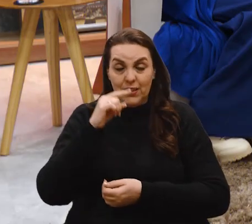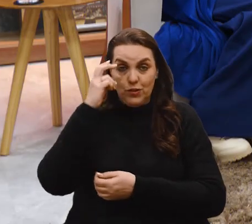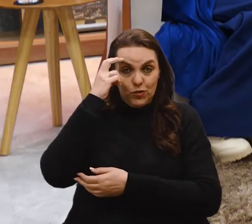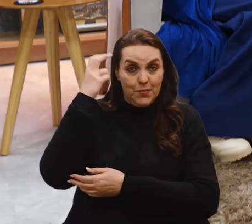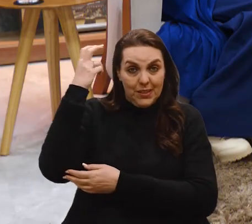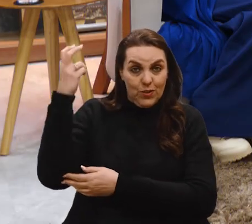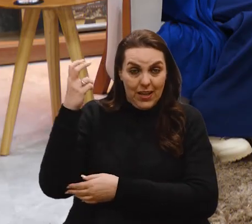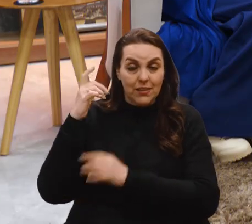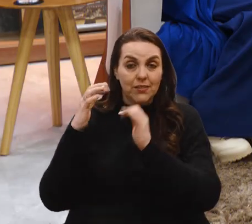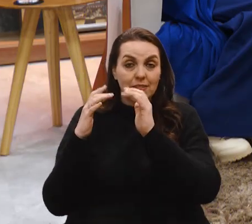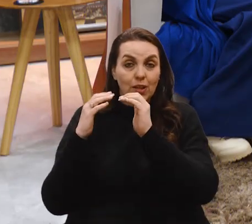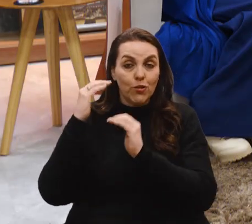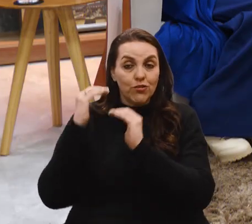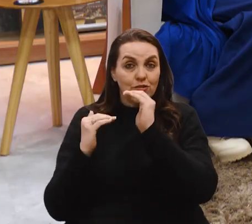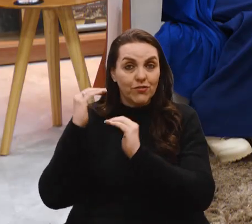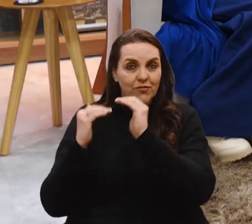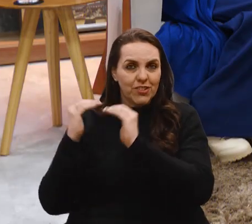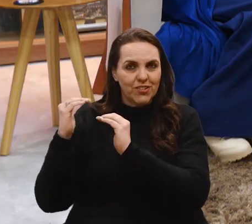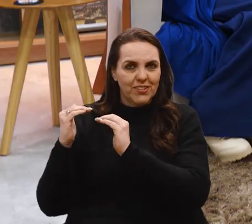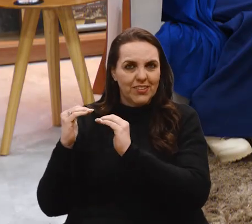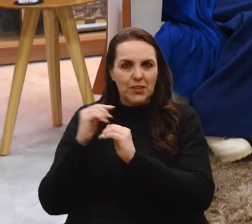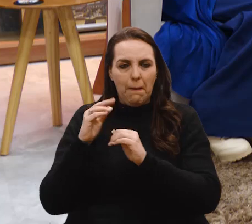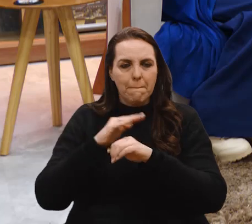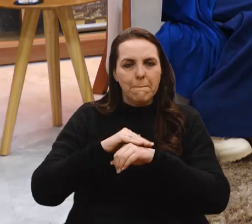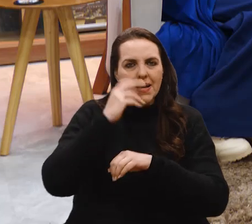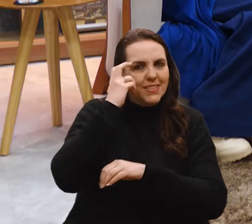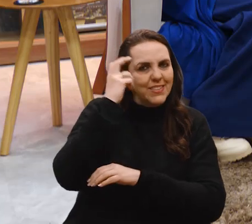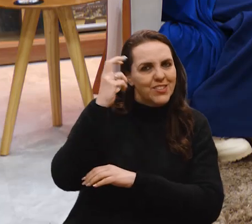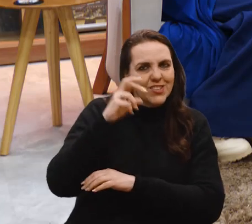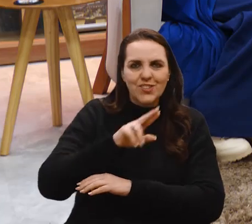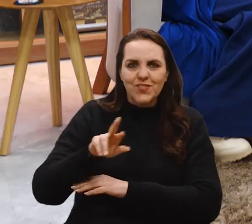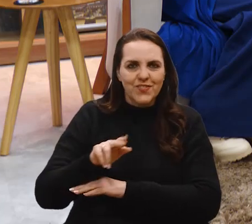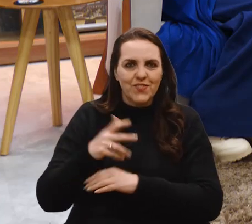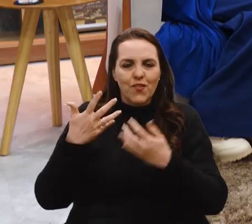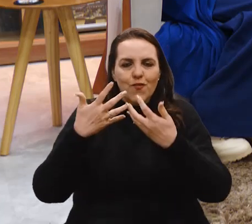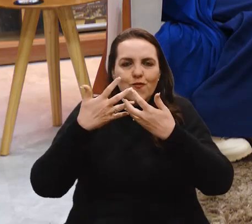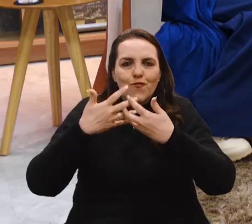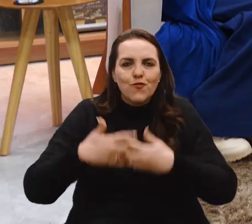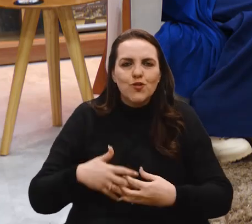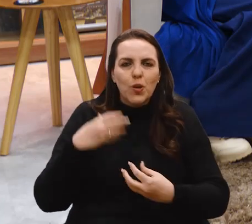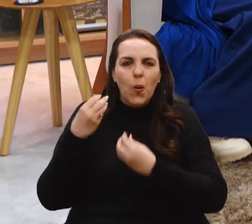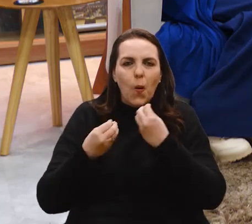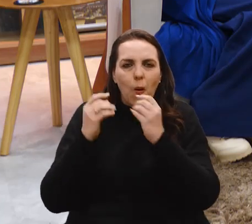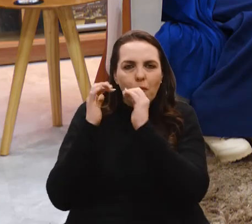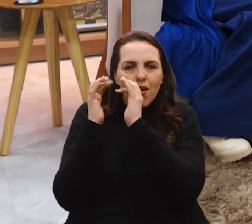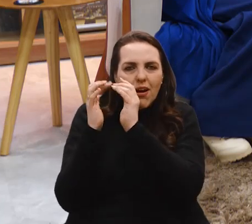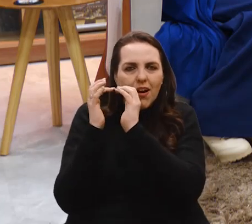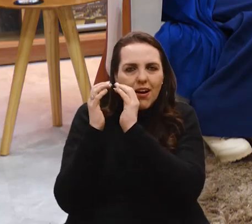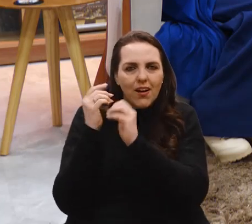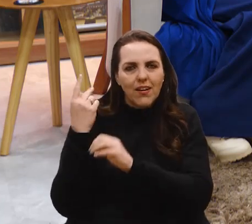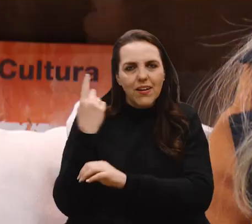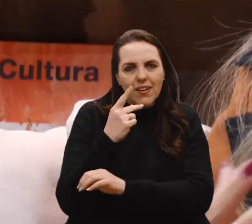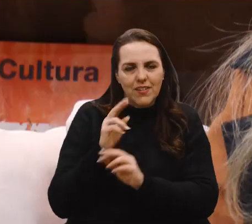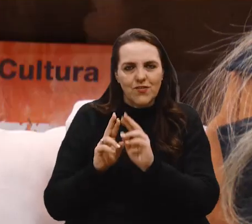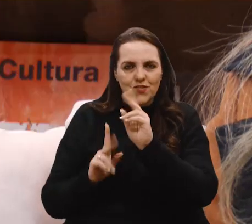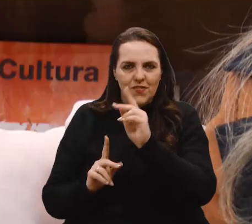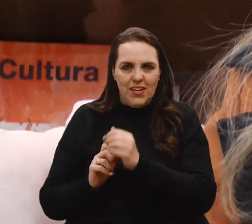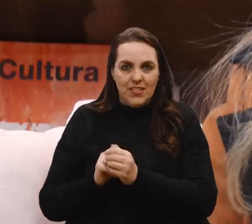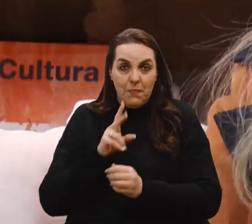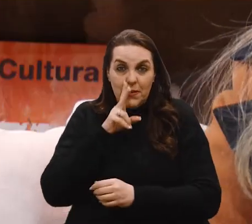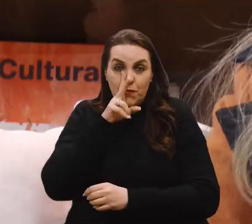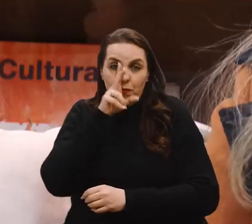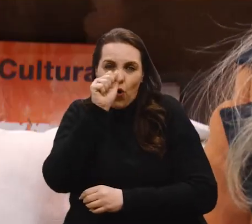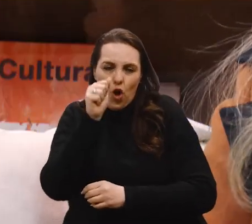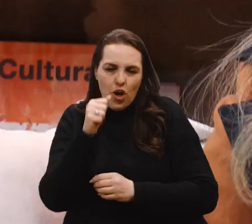neurodivergente, não é só a parte de ser mais inteligente, né? É todo um funcionamento neurológico diferente. Então, existem essas